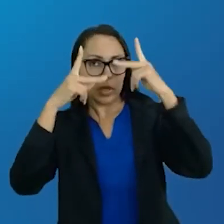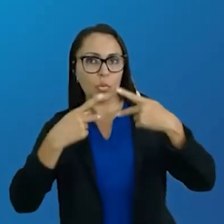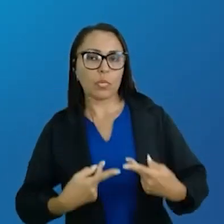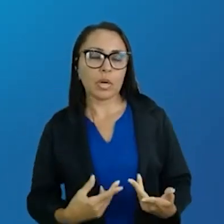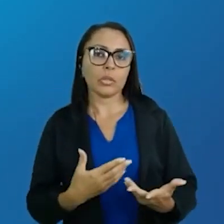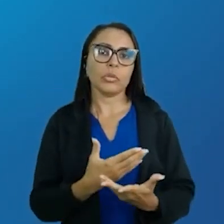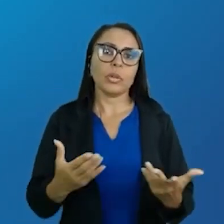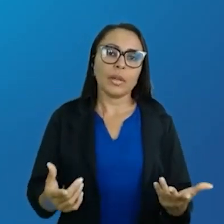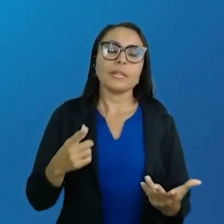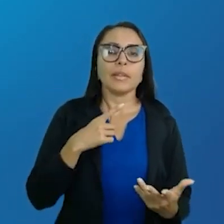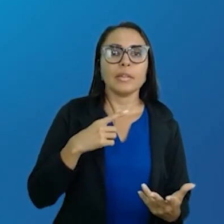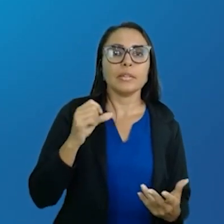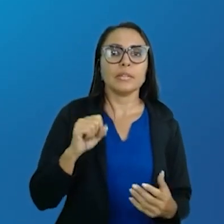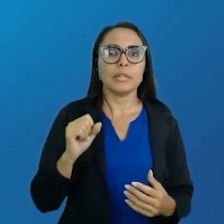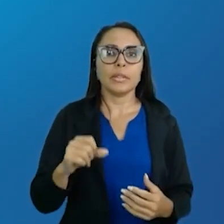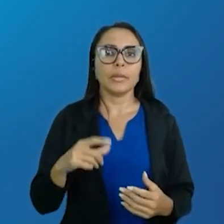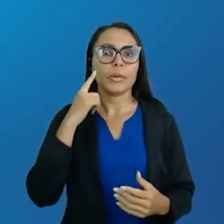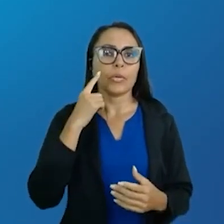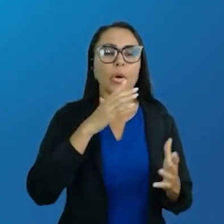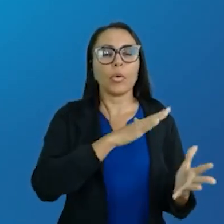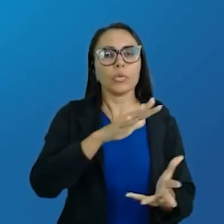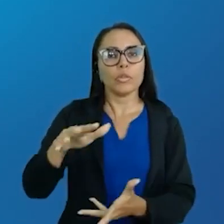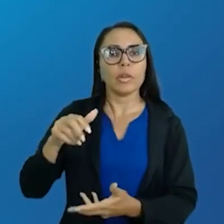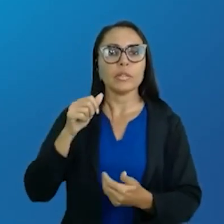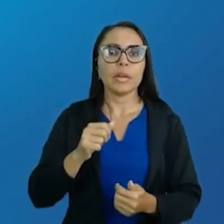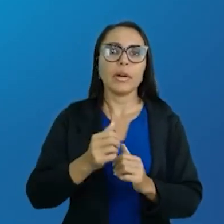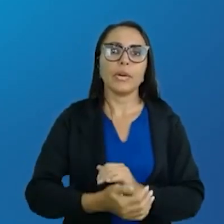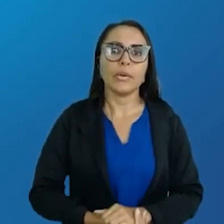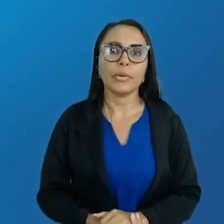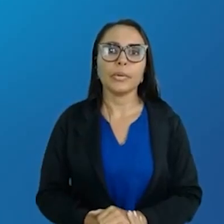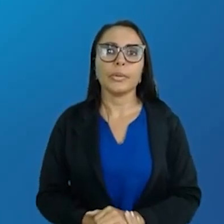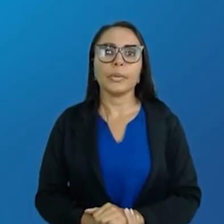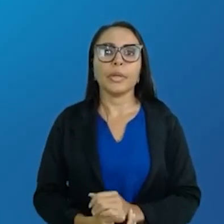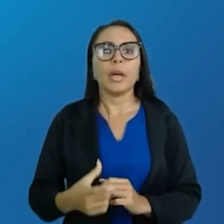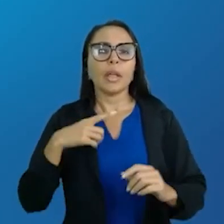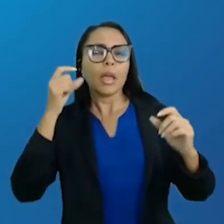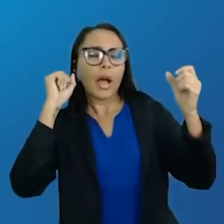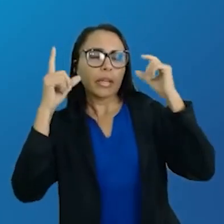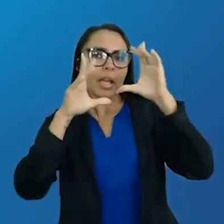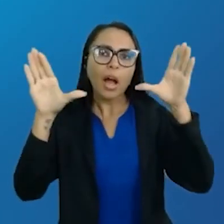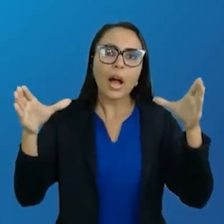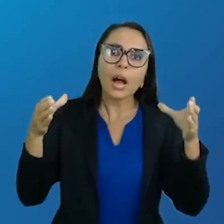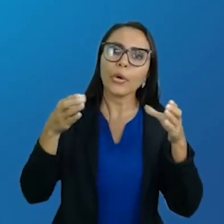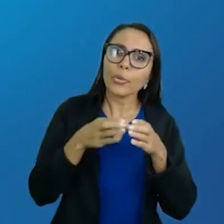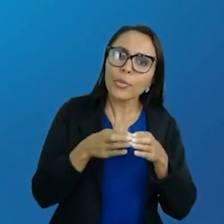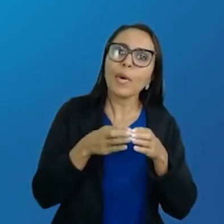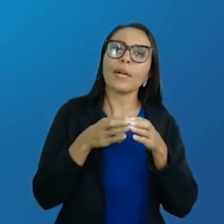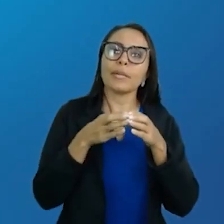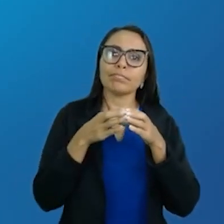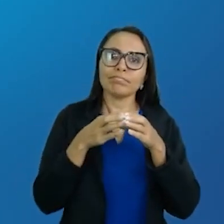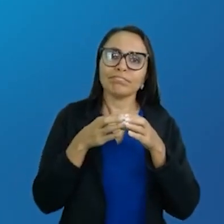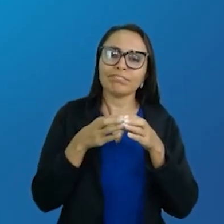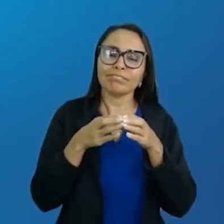a Gestalt é uma tese universal, então vale para todo mundo, tem a ideia de agrupar as características. Você vai